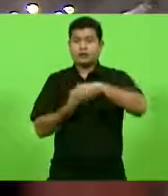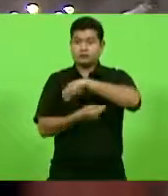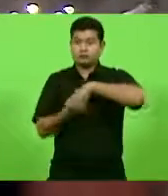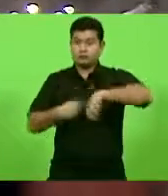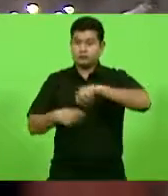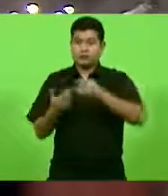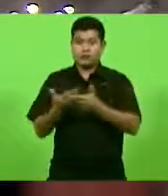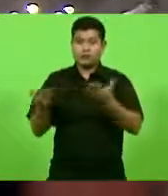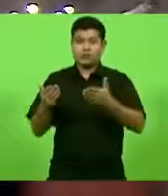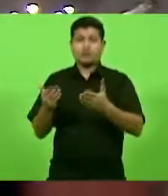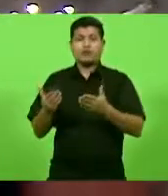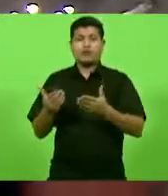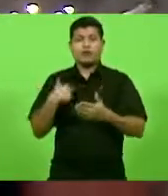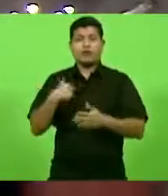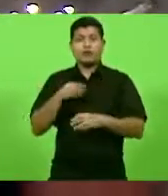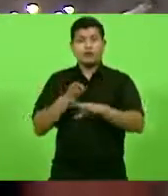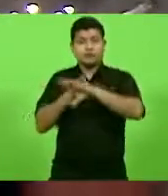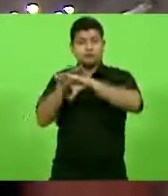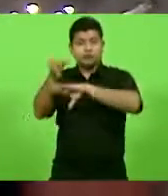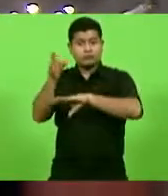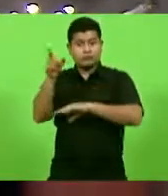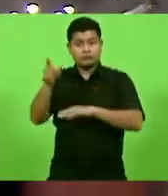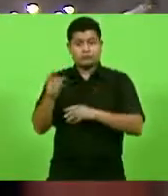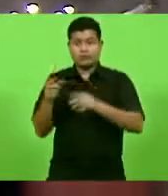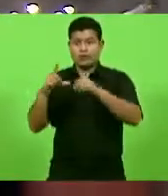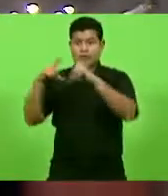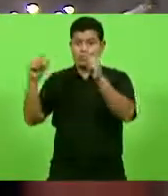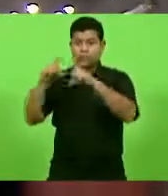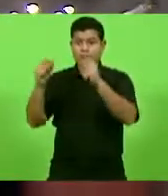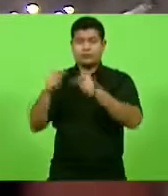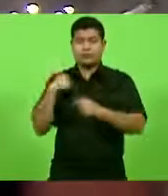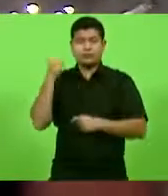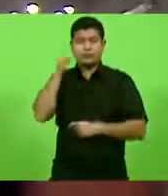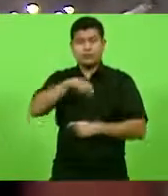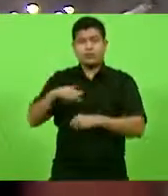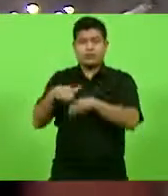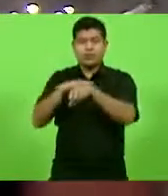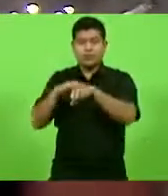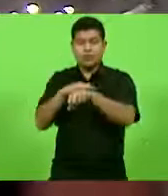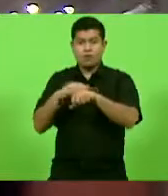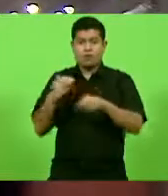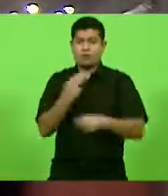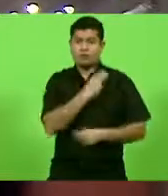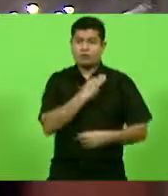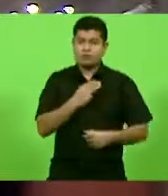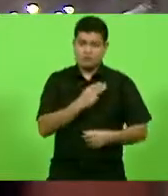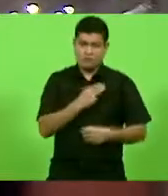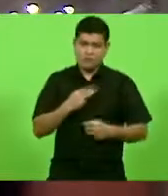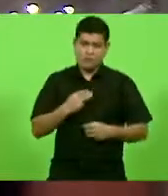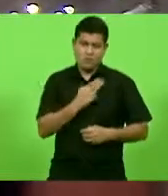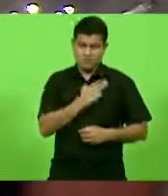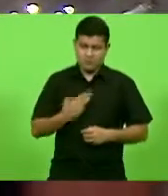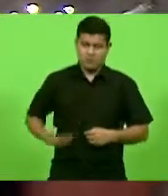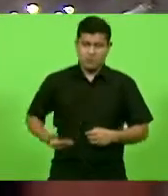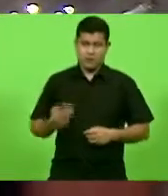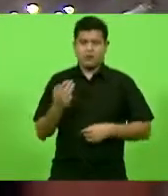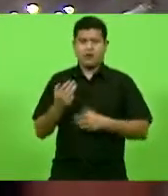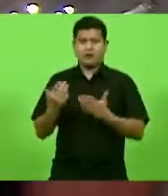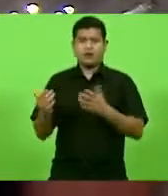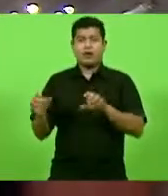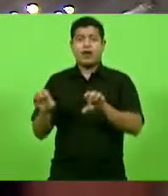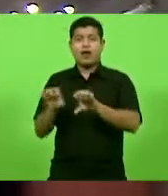Tiago Vieira, estavam em Brasília para fazer essa negociação com o ministro da Infraestrutura, causou uma